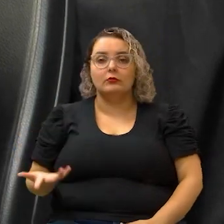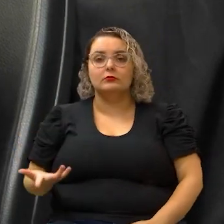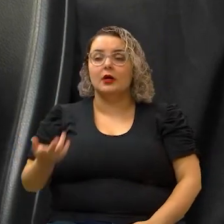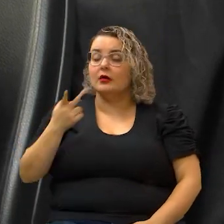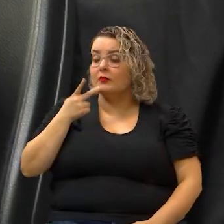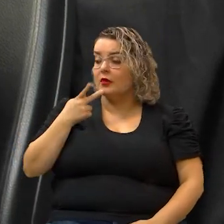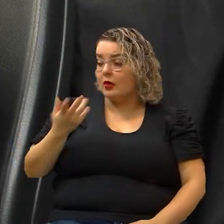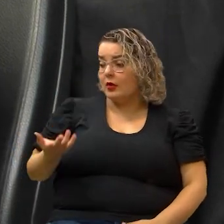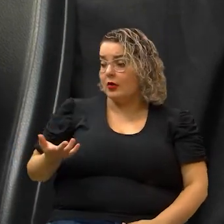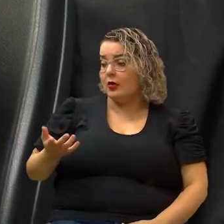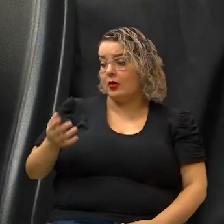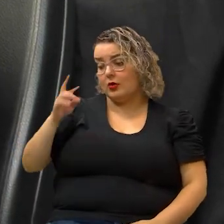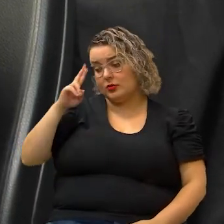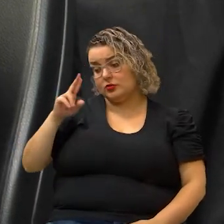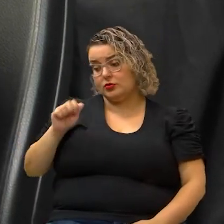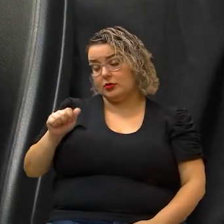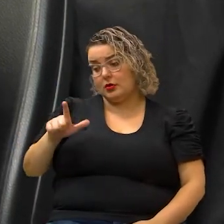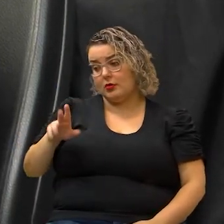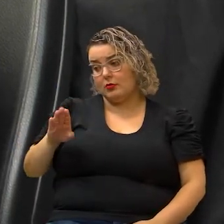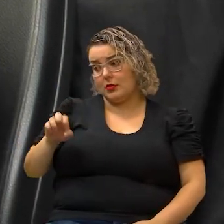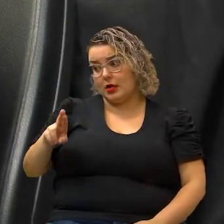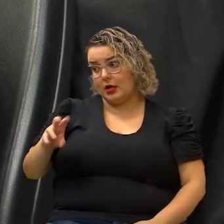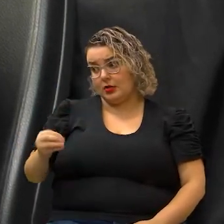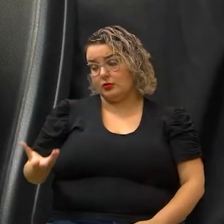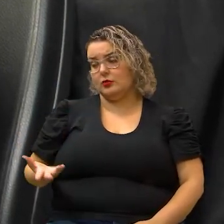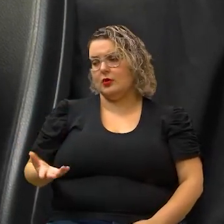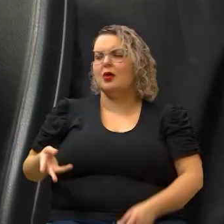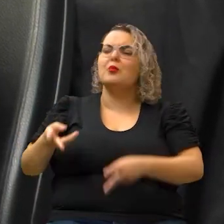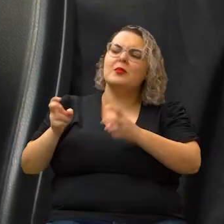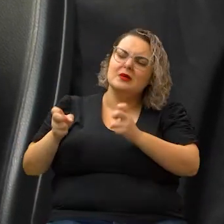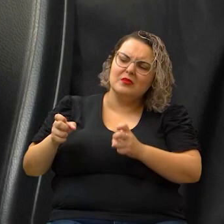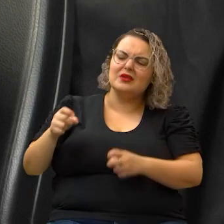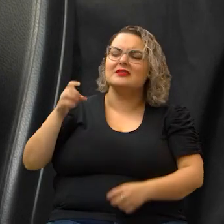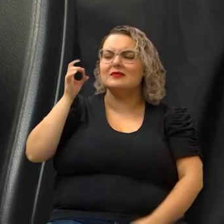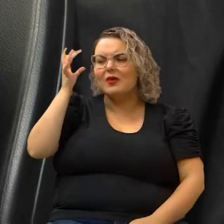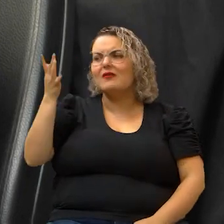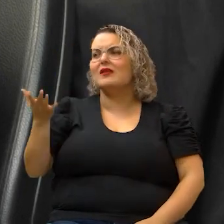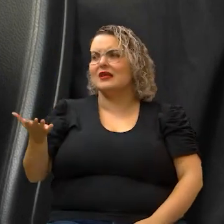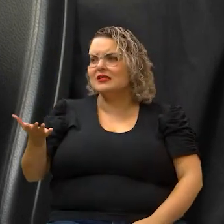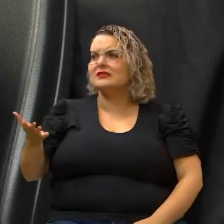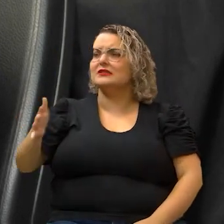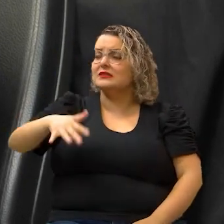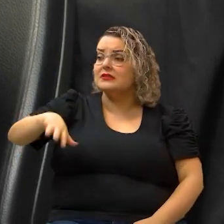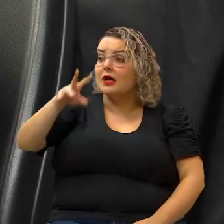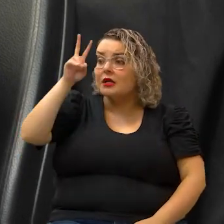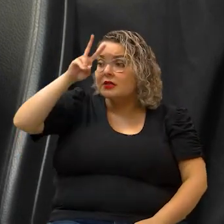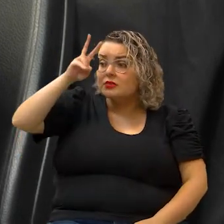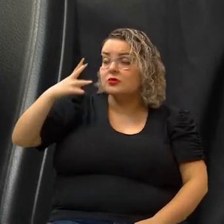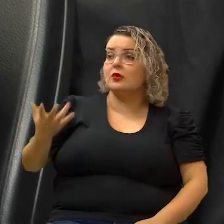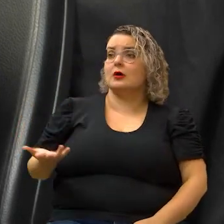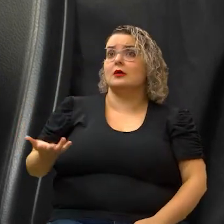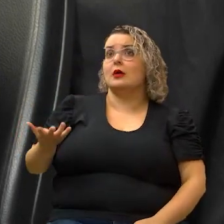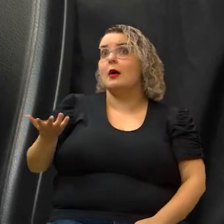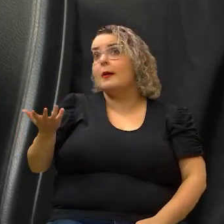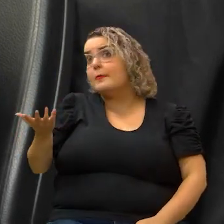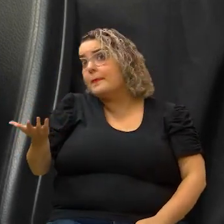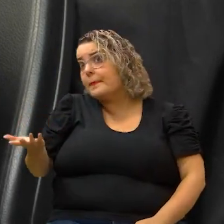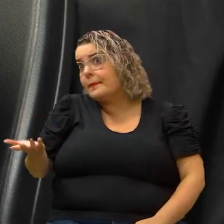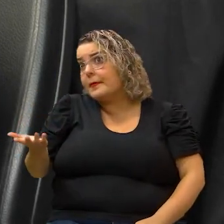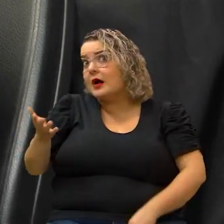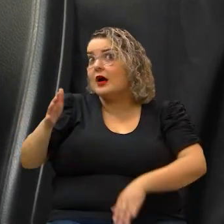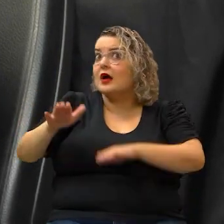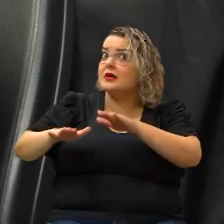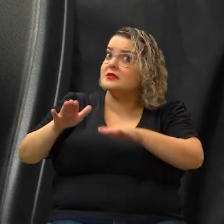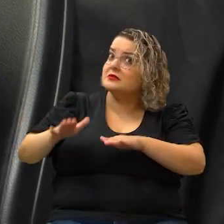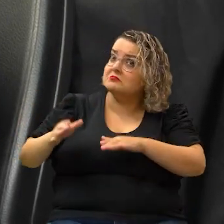olha, o seu Alberto, é o seguinte, eu percebo que você tem uma facilidade enorme na área de história, mas talvez